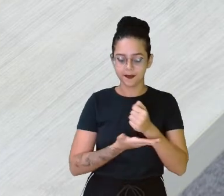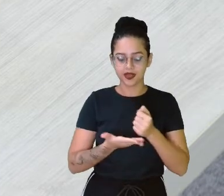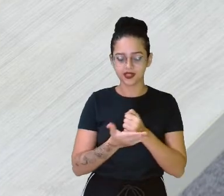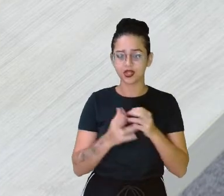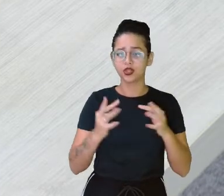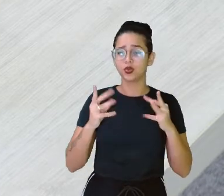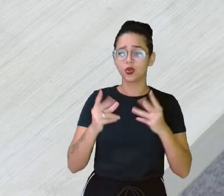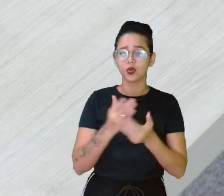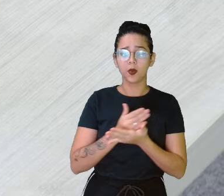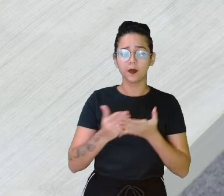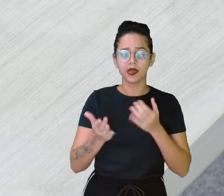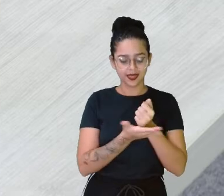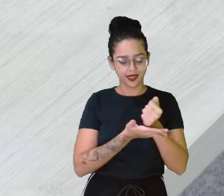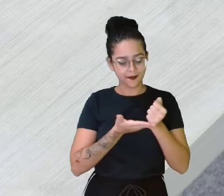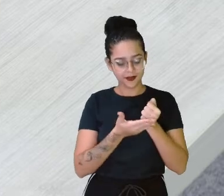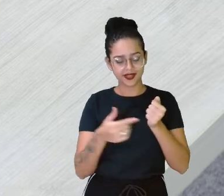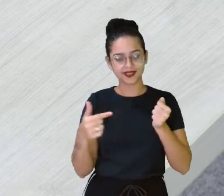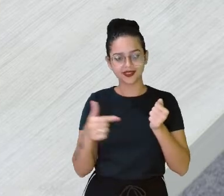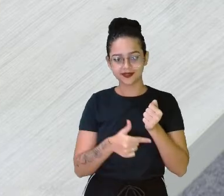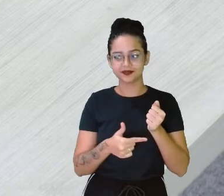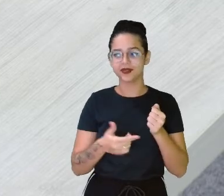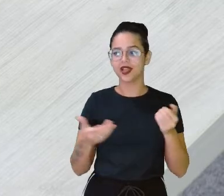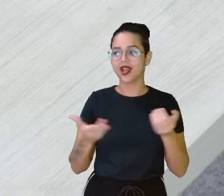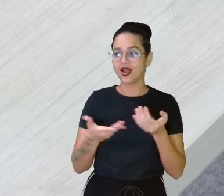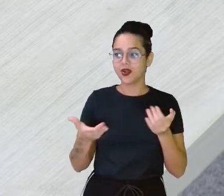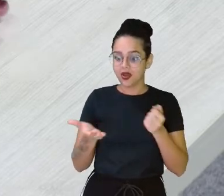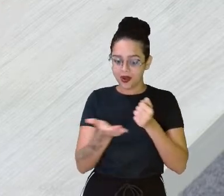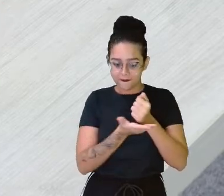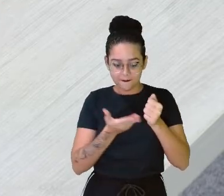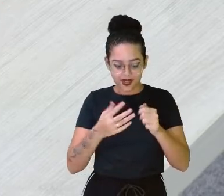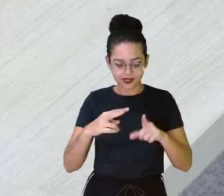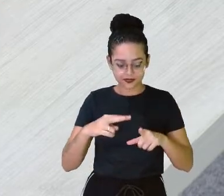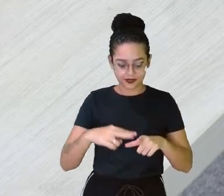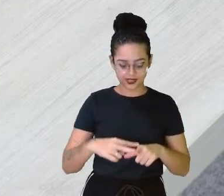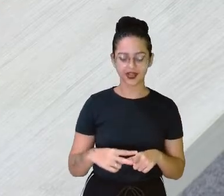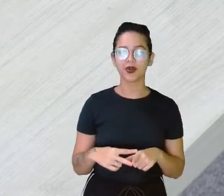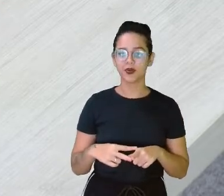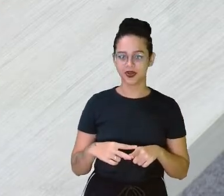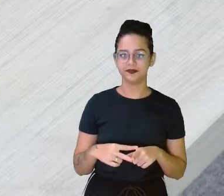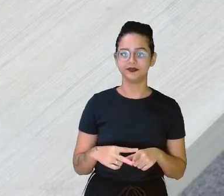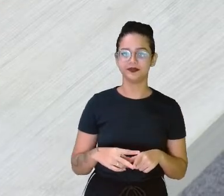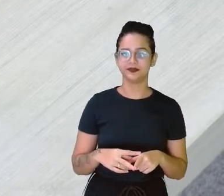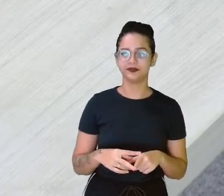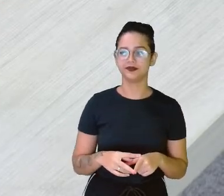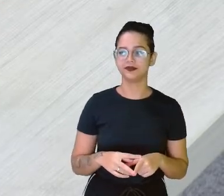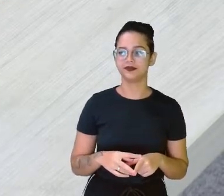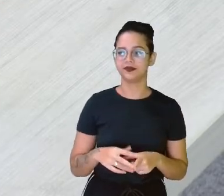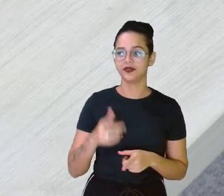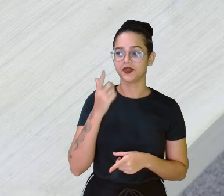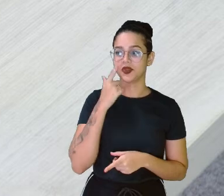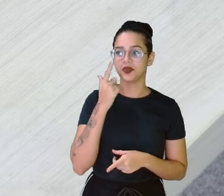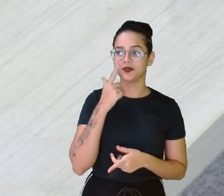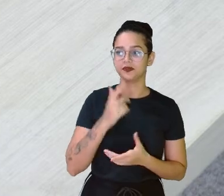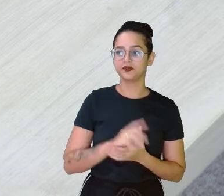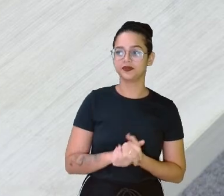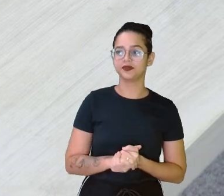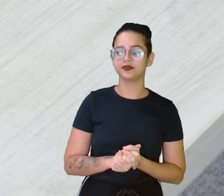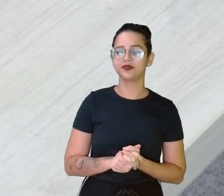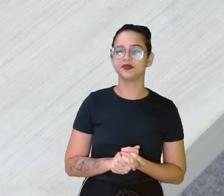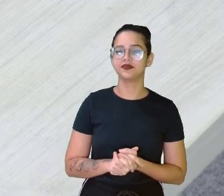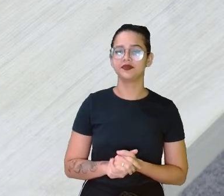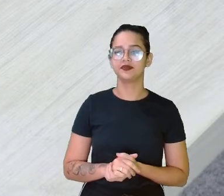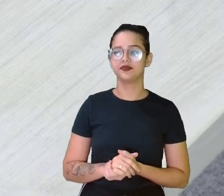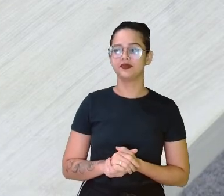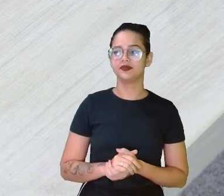na base, né? Nesse caso será uma de base triangular. Eu vou tirar tudo daqui para você ver. A